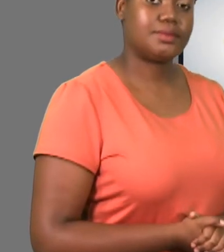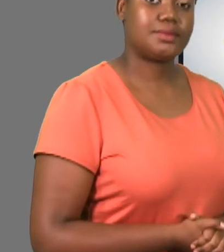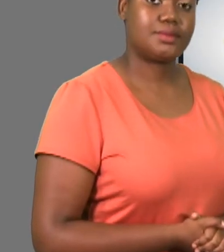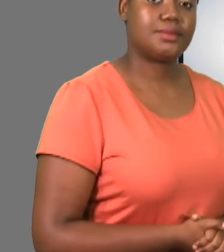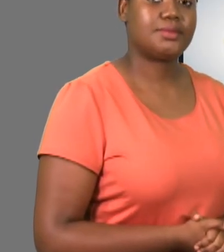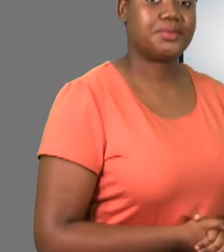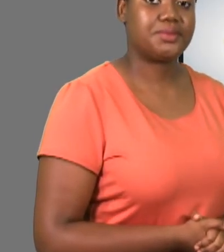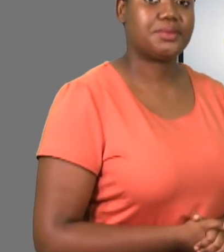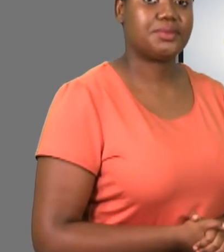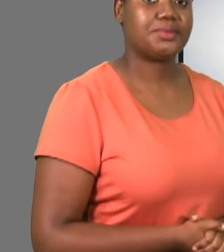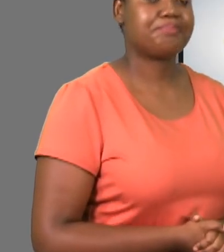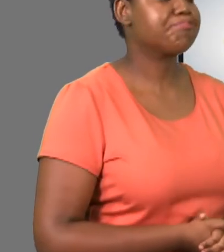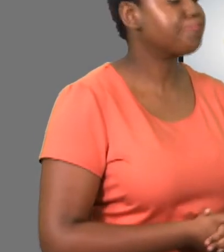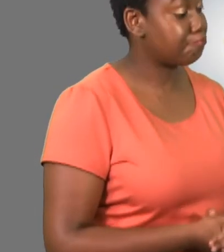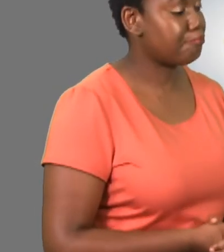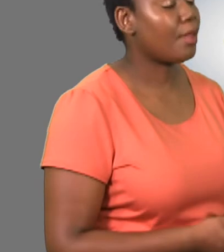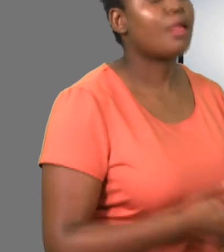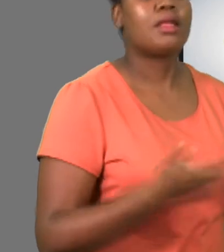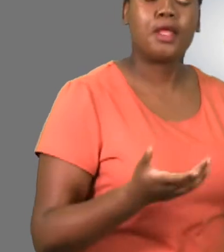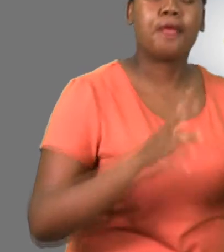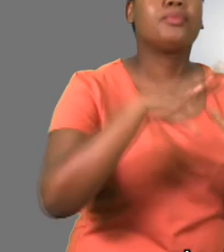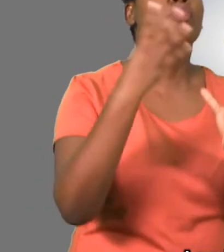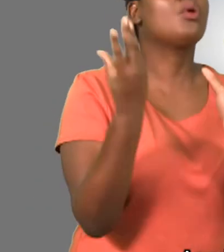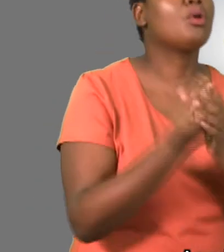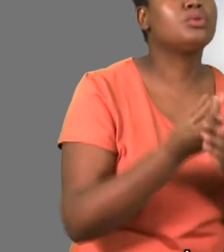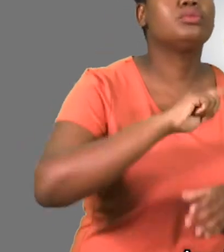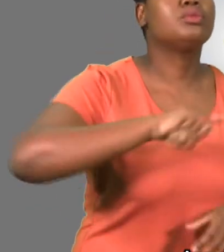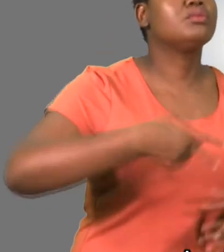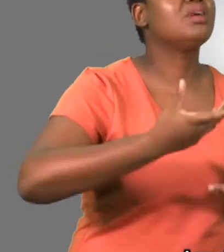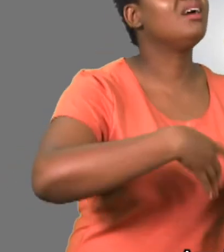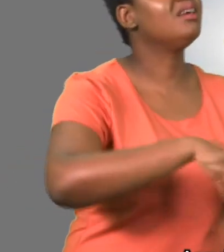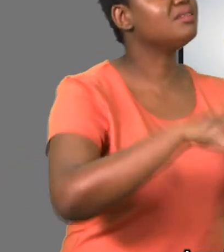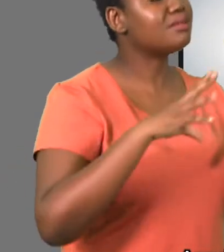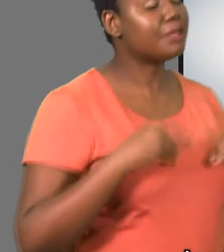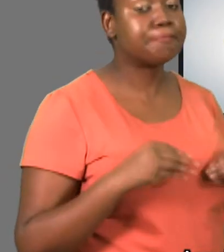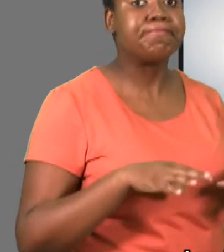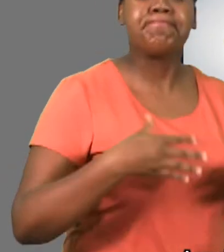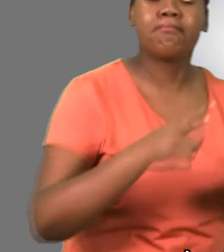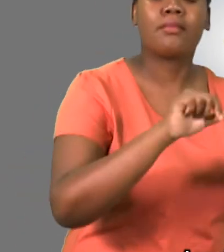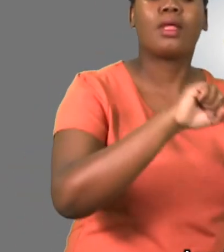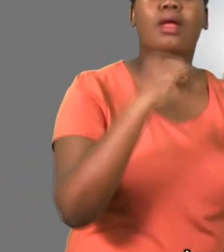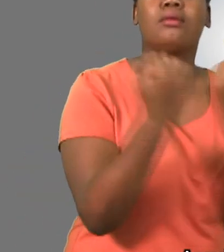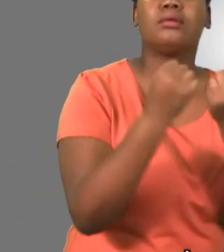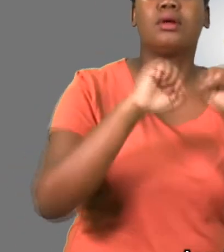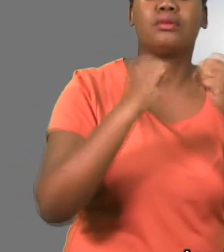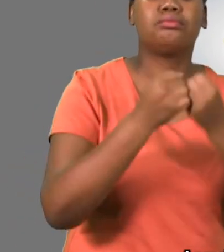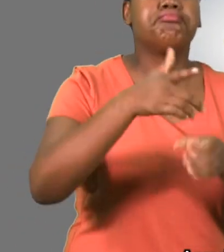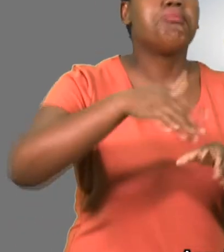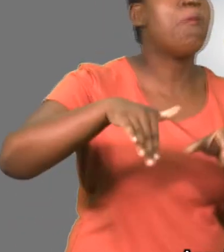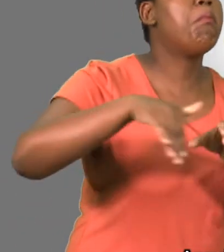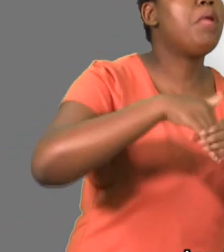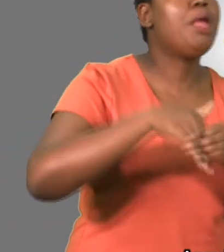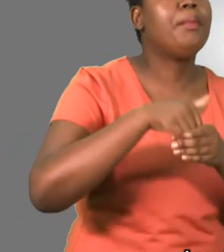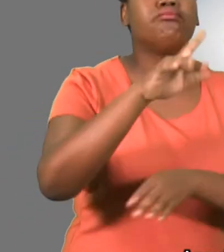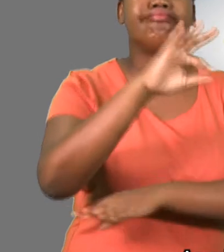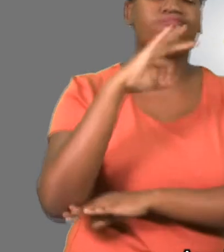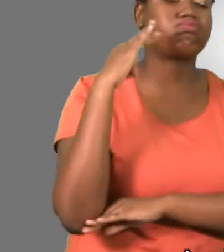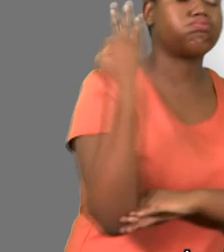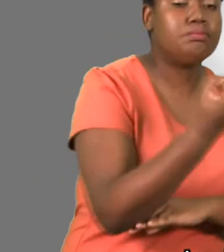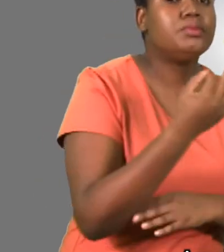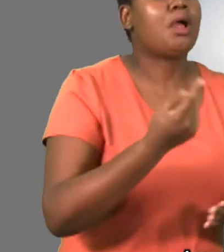num Moçambique 100% inclusivo. Acreditamos todos nós, por isso, as associações membros da FAMOD